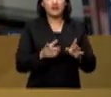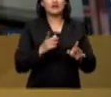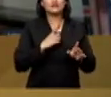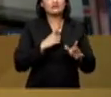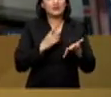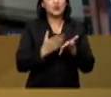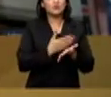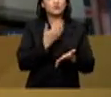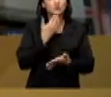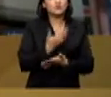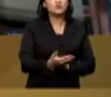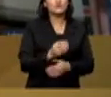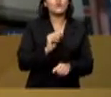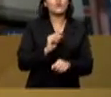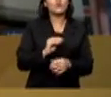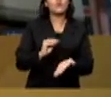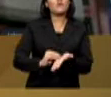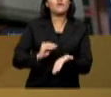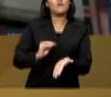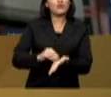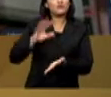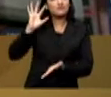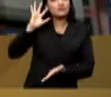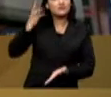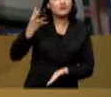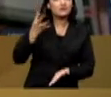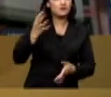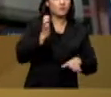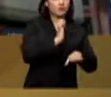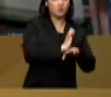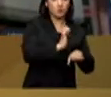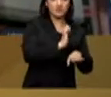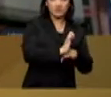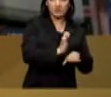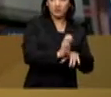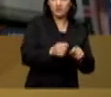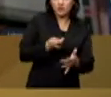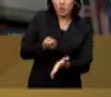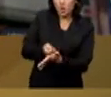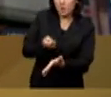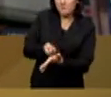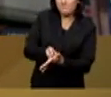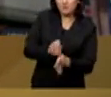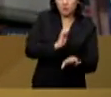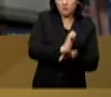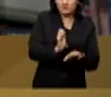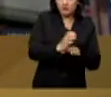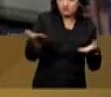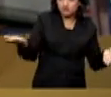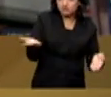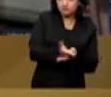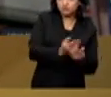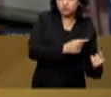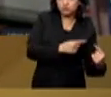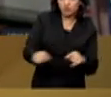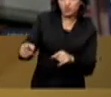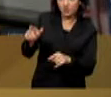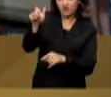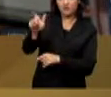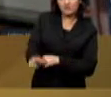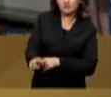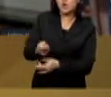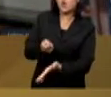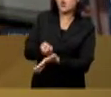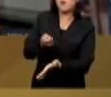julgamento movidas por estados visando a cobrança do ICMS. Solução